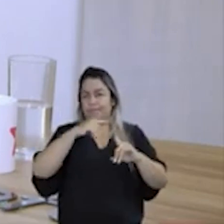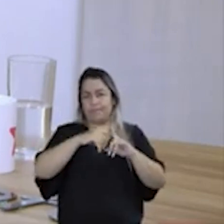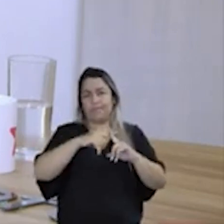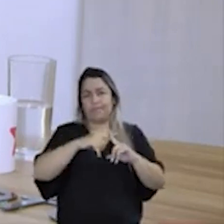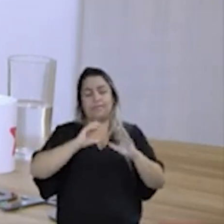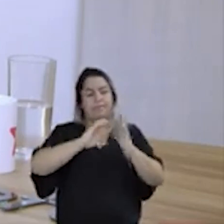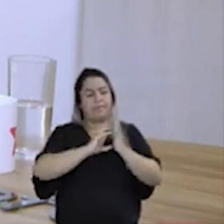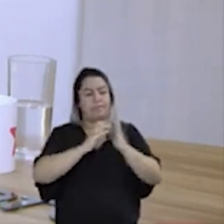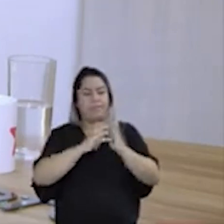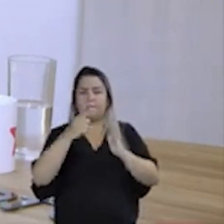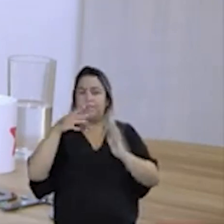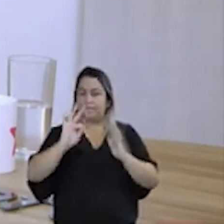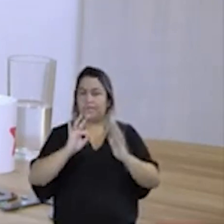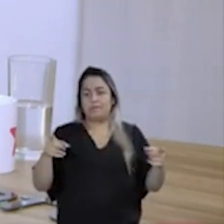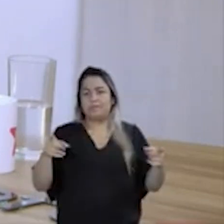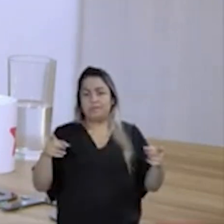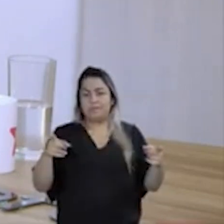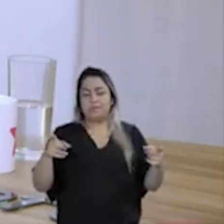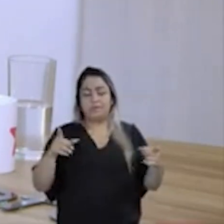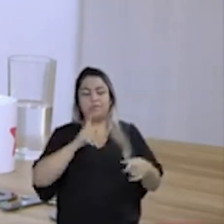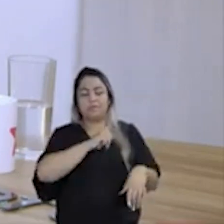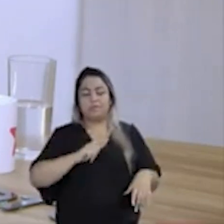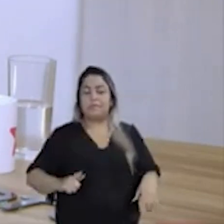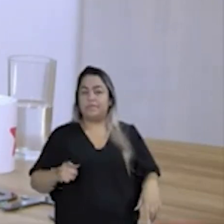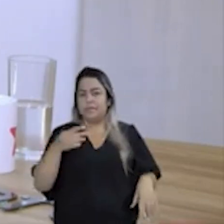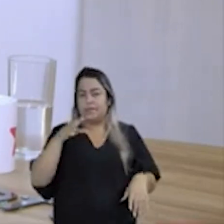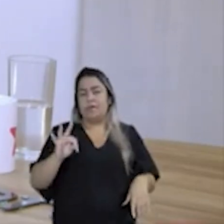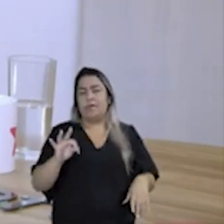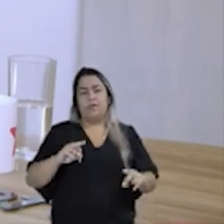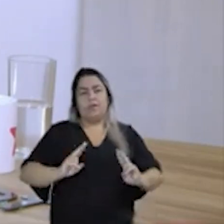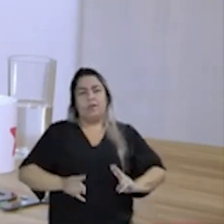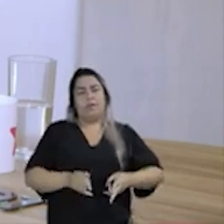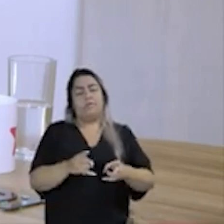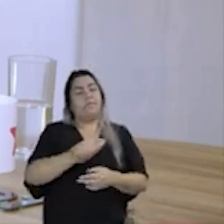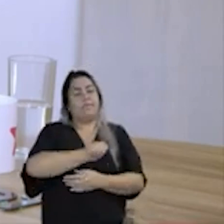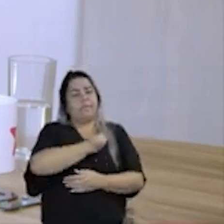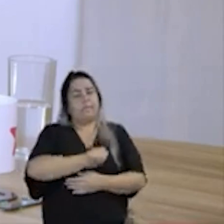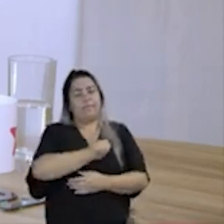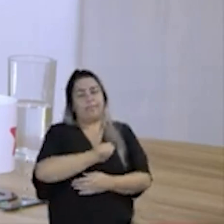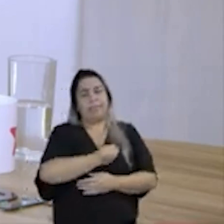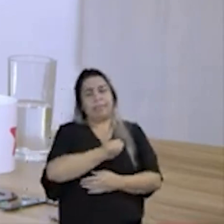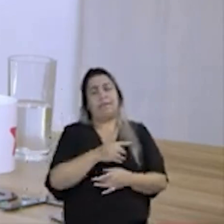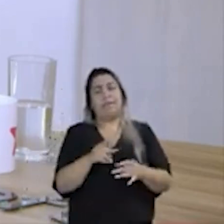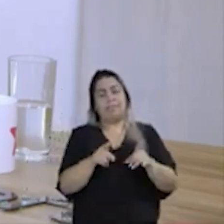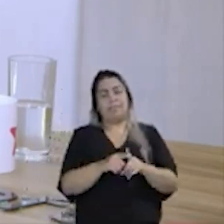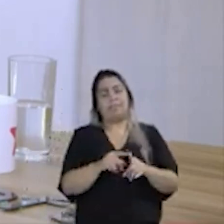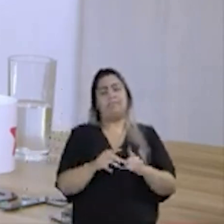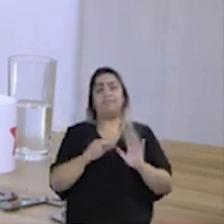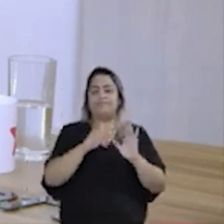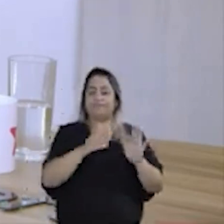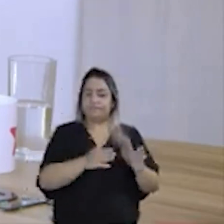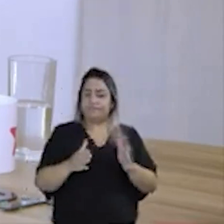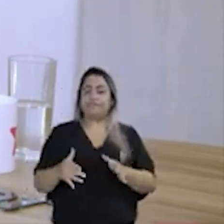se abriu igrejas, inclusive as evangélicas. Os governos do PT sempre estiveram na frente desse processo